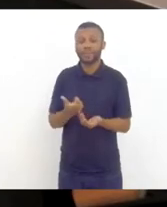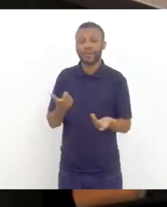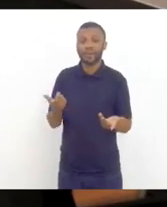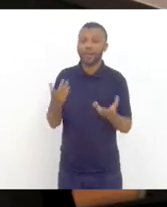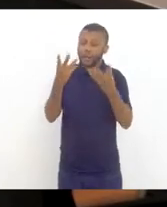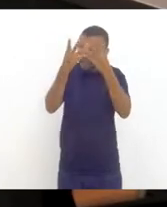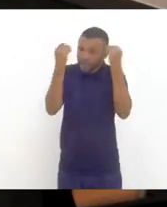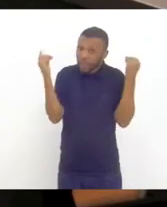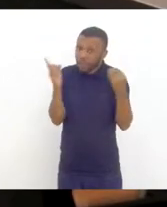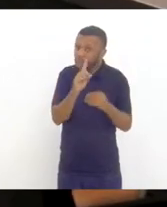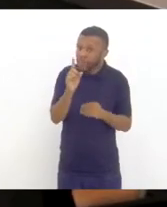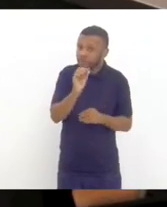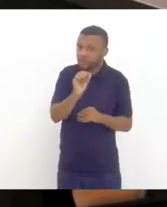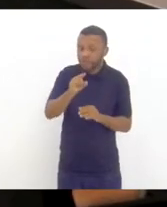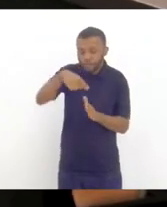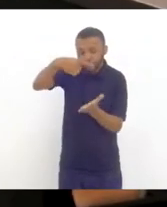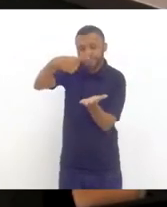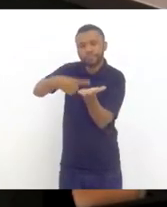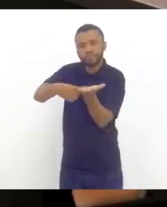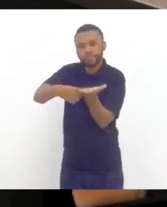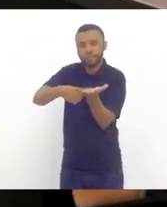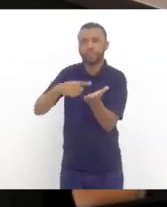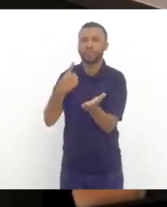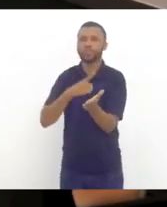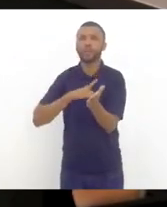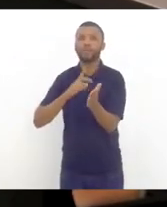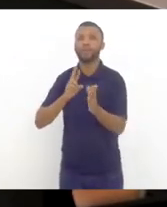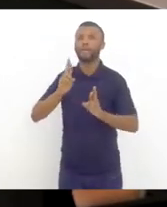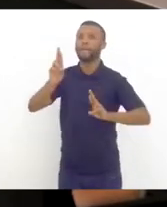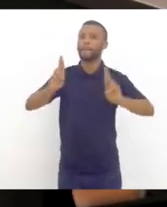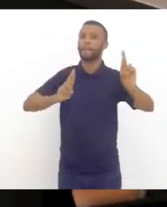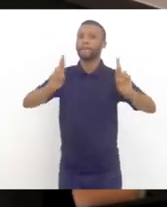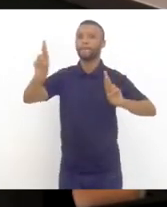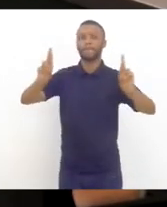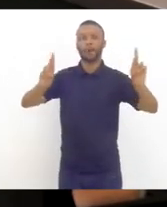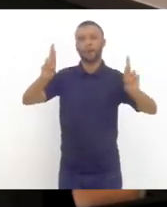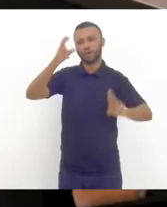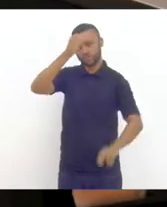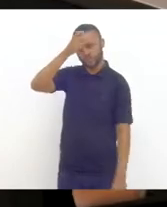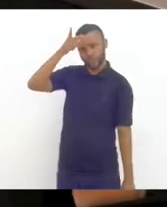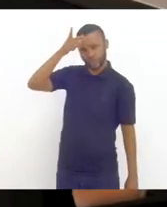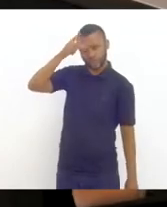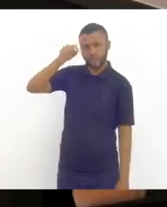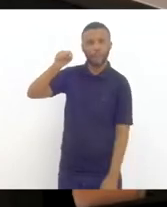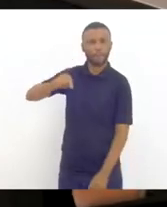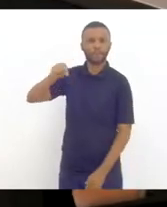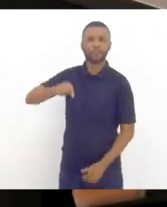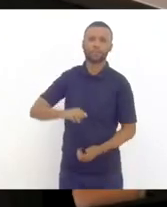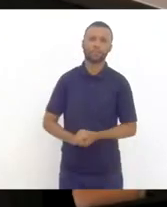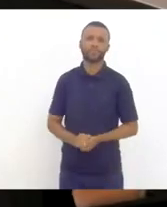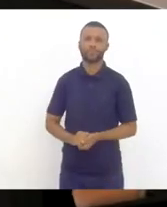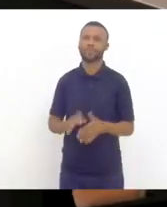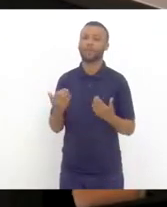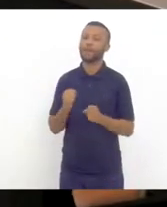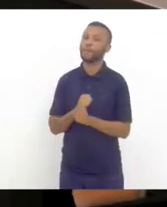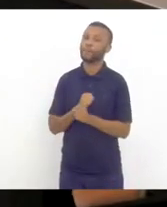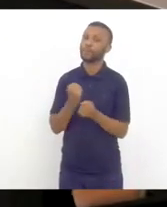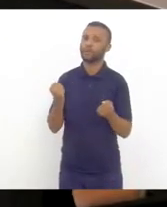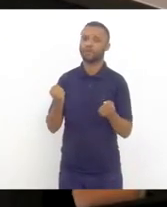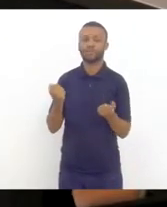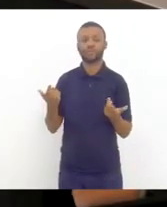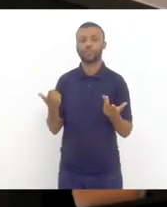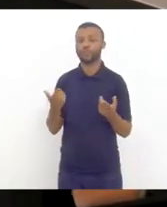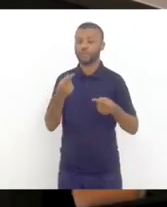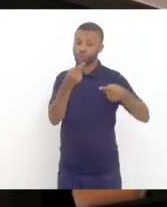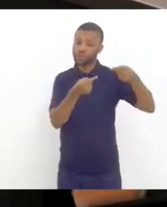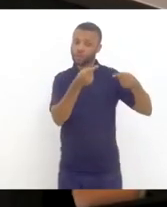estabelecer, porque aqui nós teremos as melhores representatividades dos municípios para isso. E aí não tem como fugir de uma